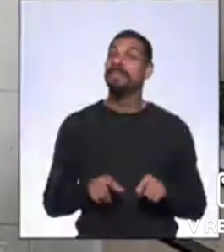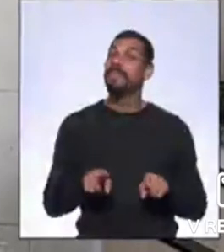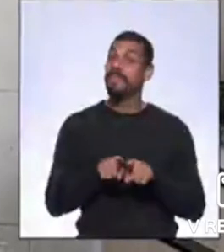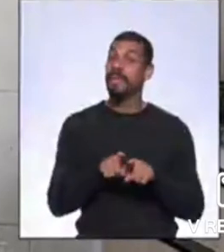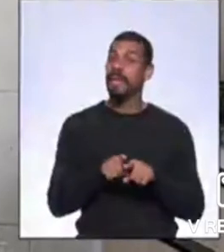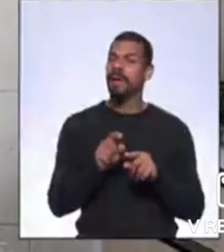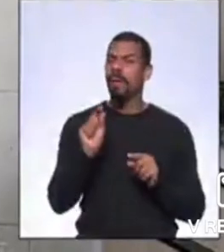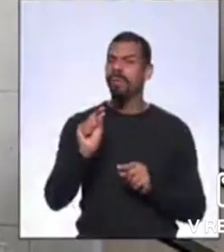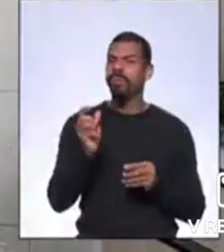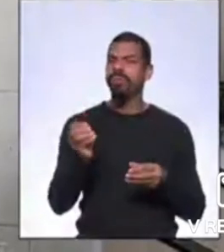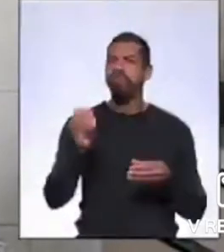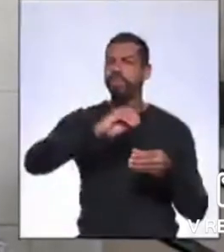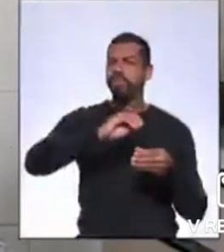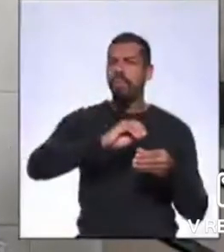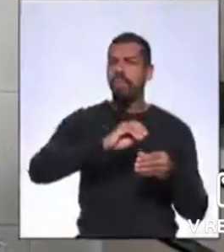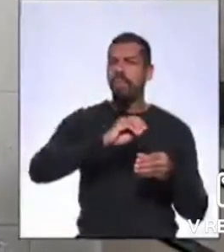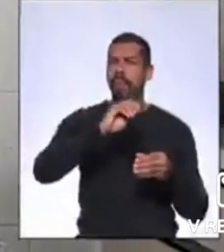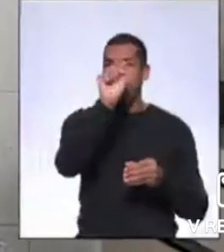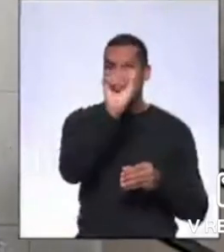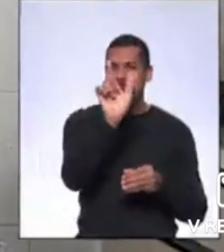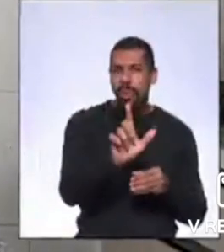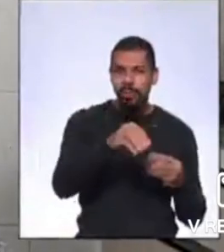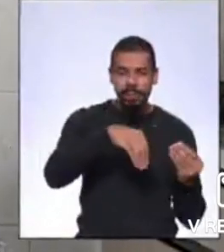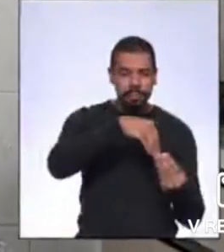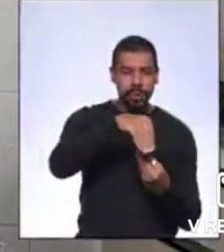uma pitadinha do corante azul.